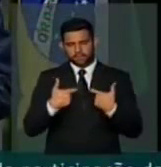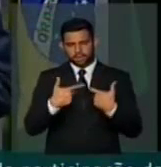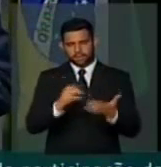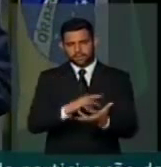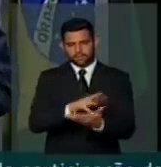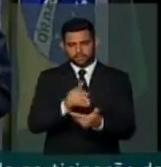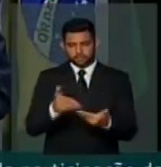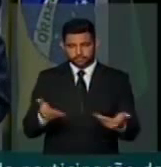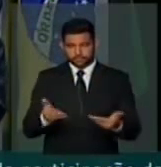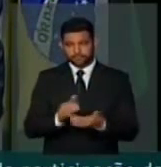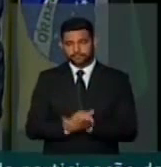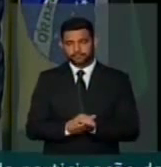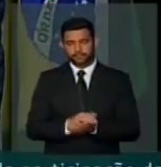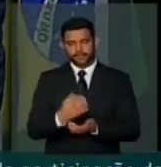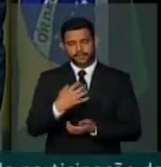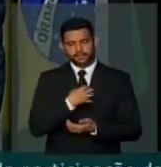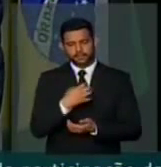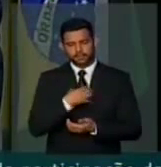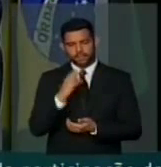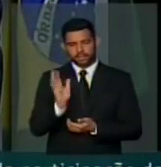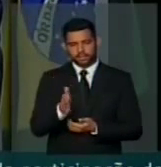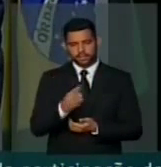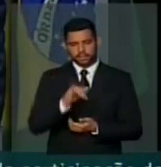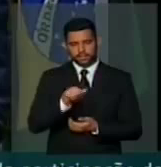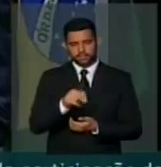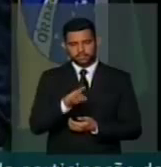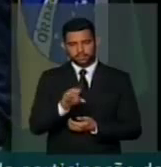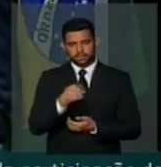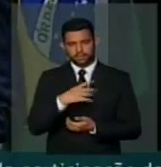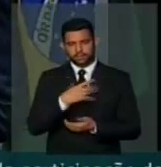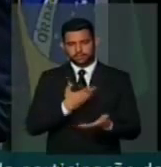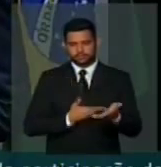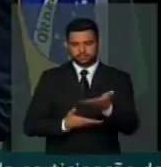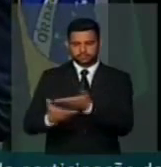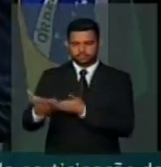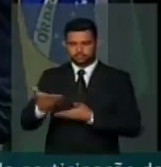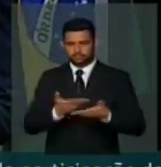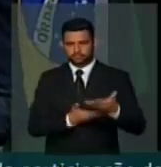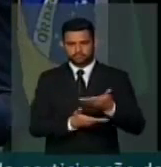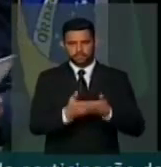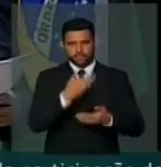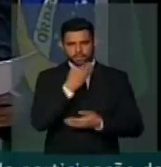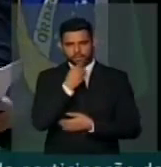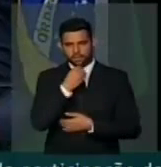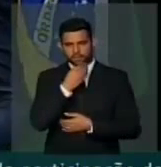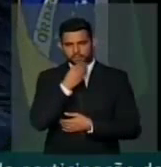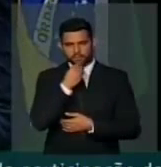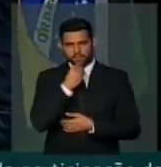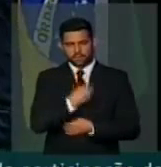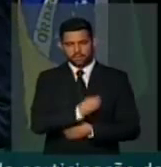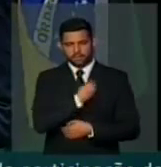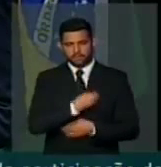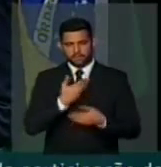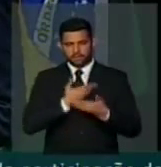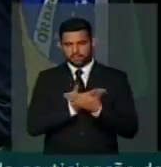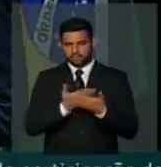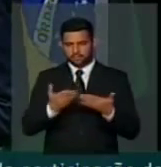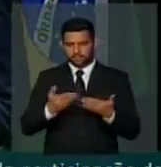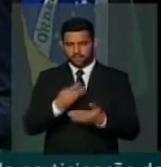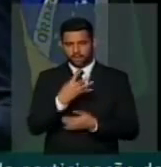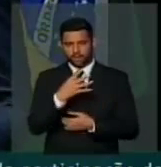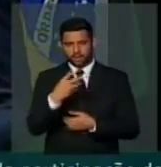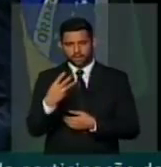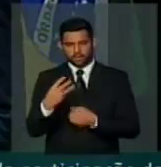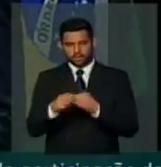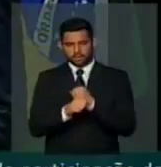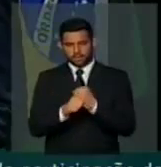Mundial. Me sinto aqui, Jair Bolsonaro, como um moderador, um homem que exerceu a vida pública, há